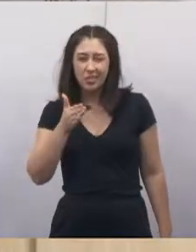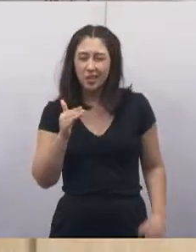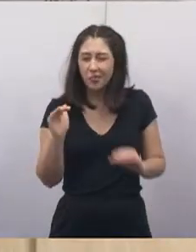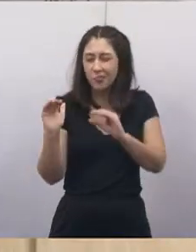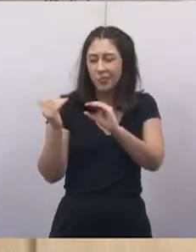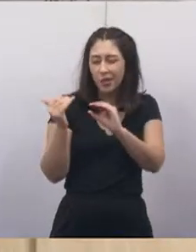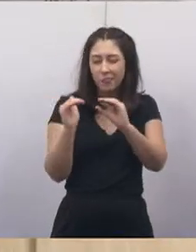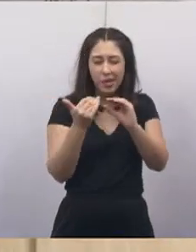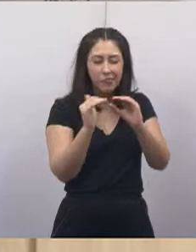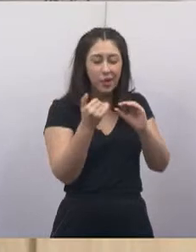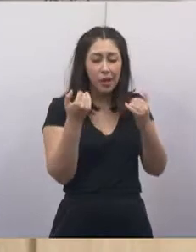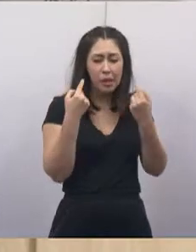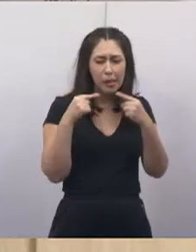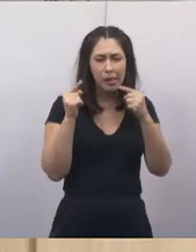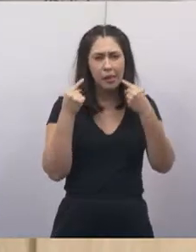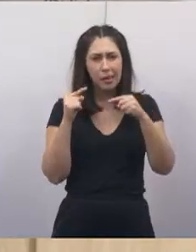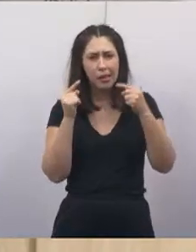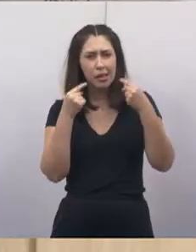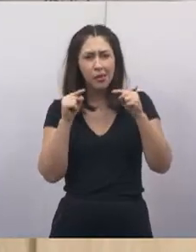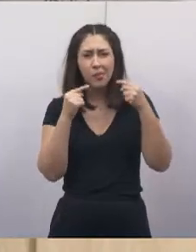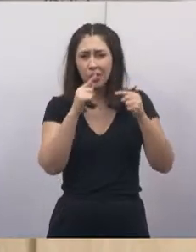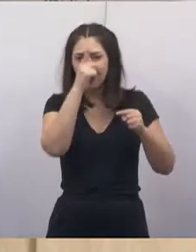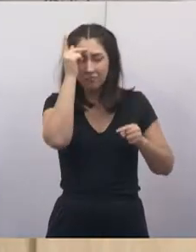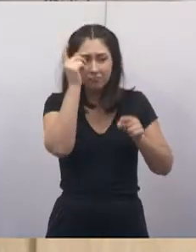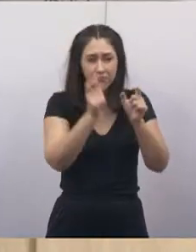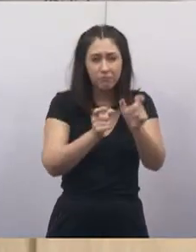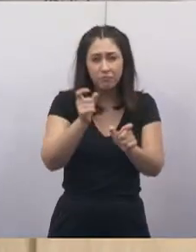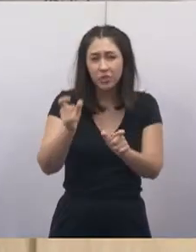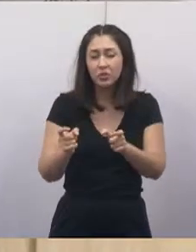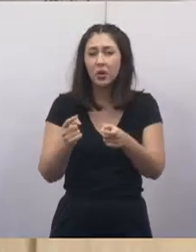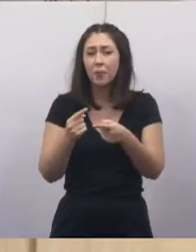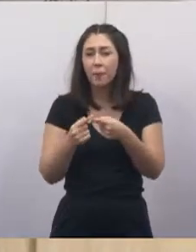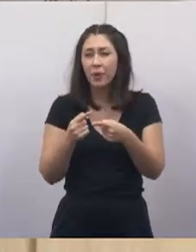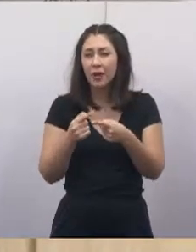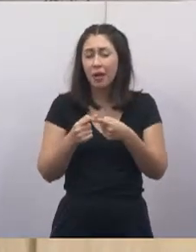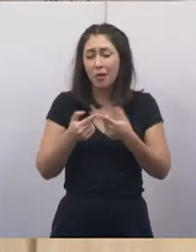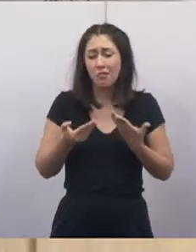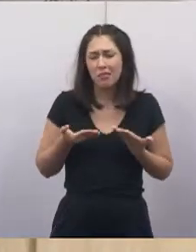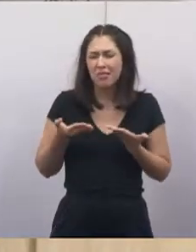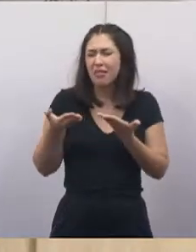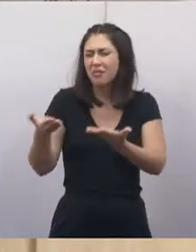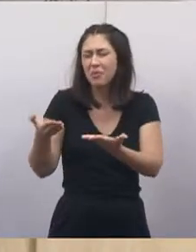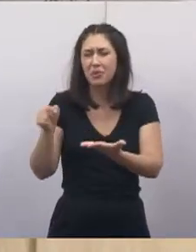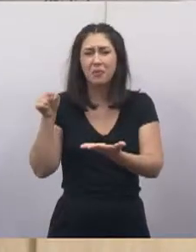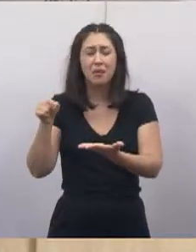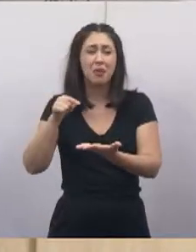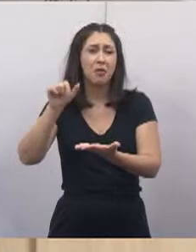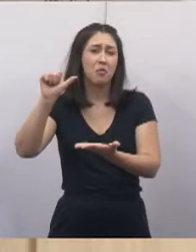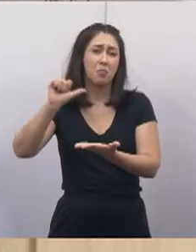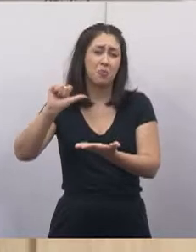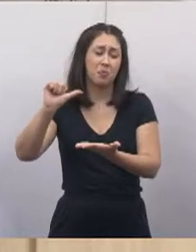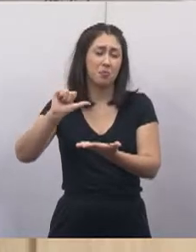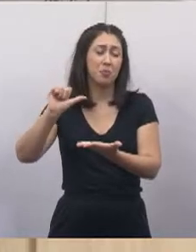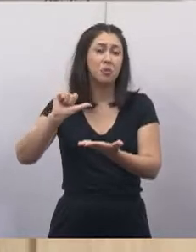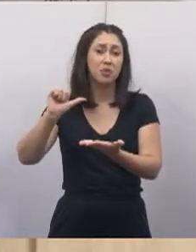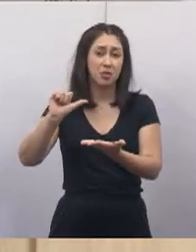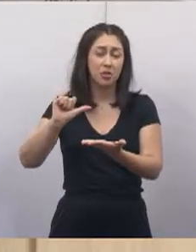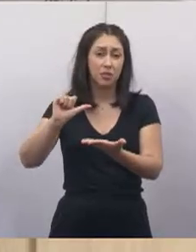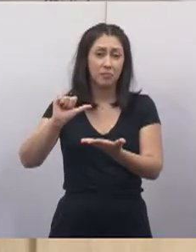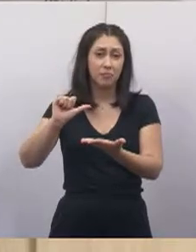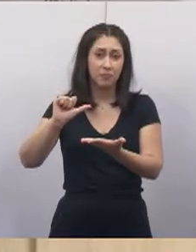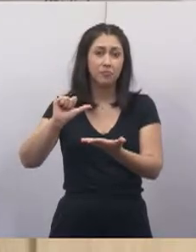recebido constantes reclamações de munícipes quanto ao atendimento prestado na referida unidade de pronto atendimento, o